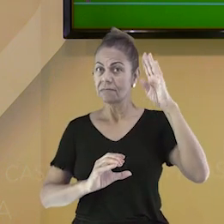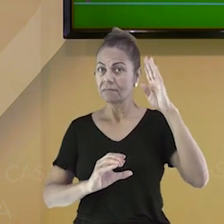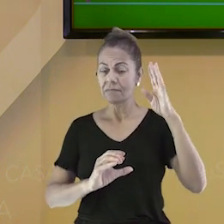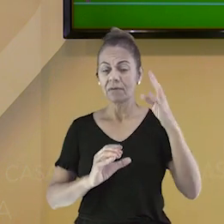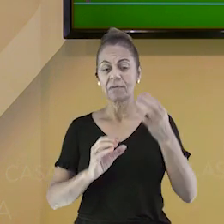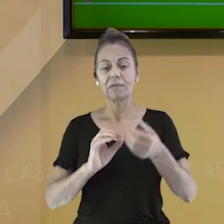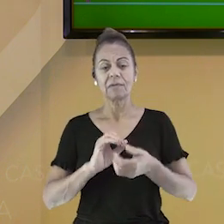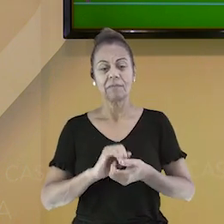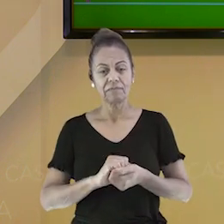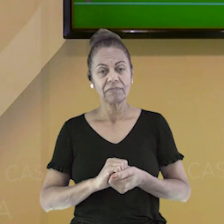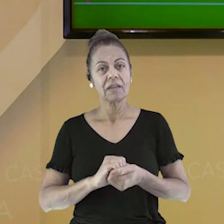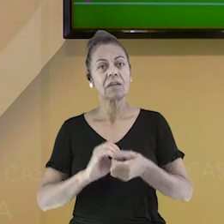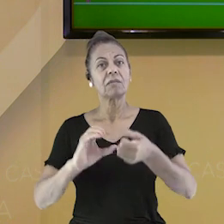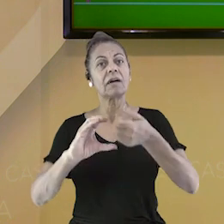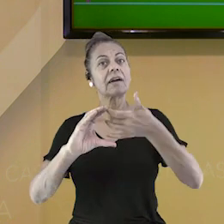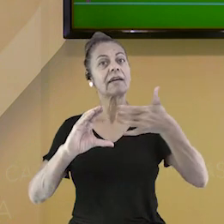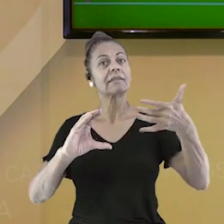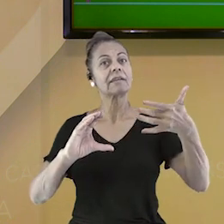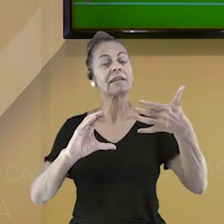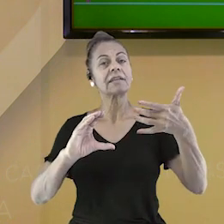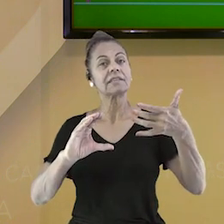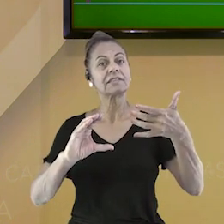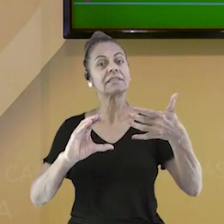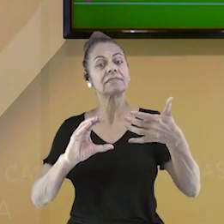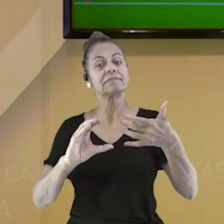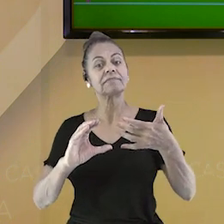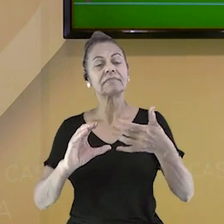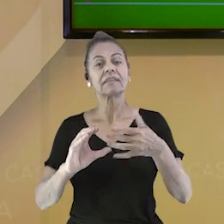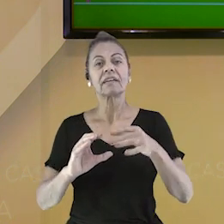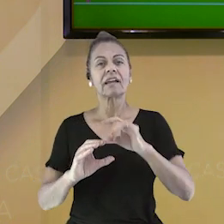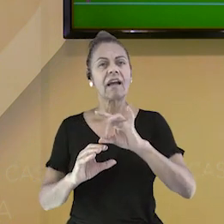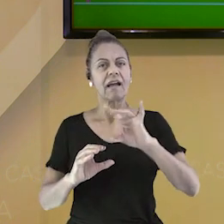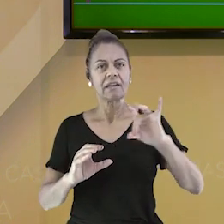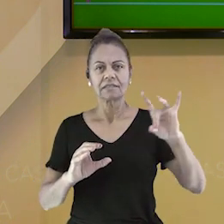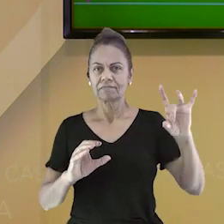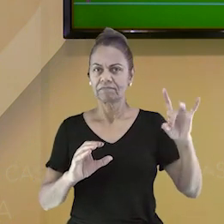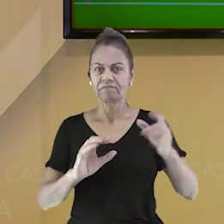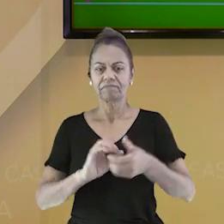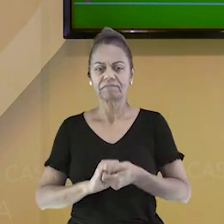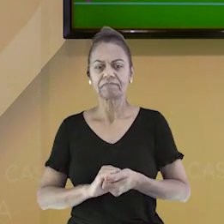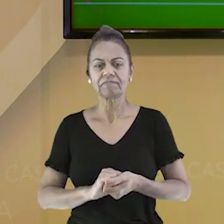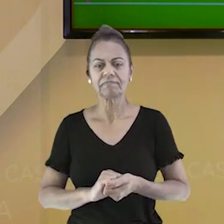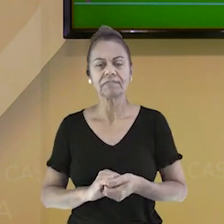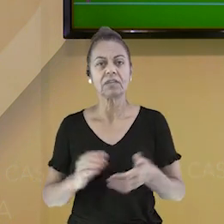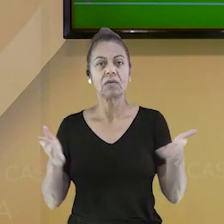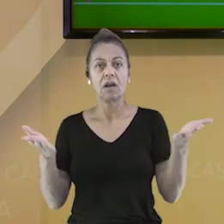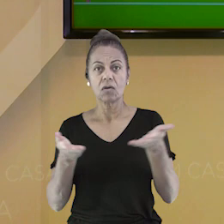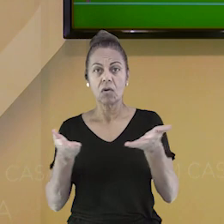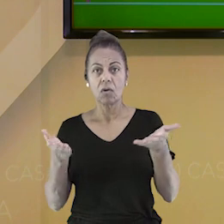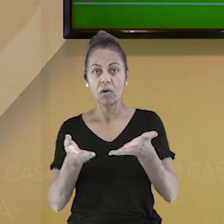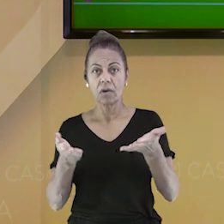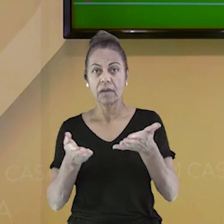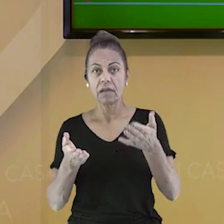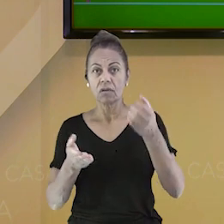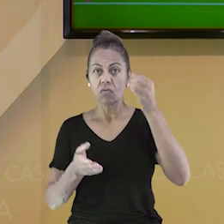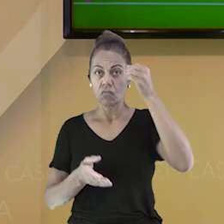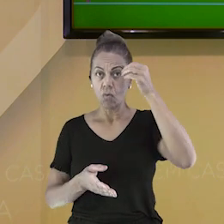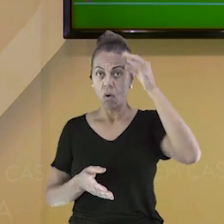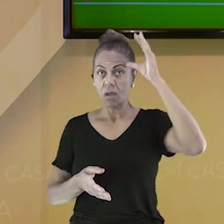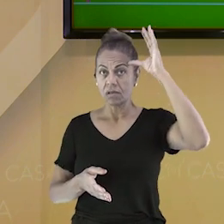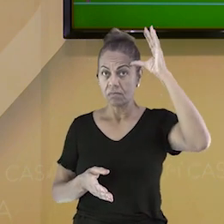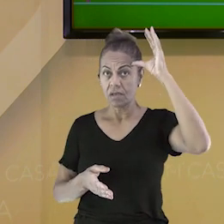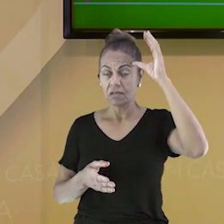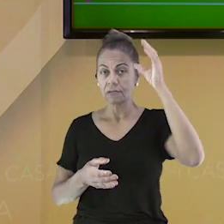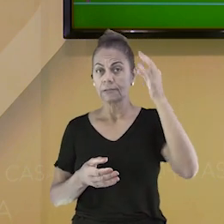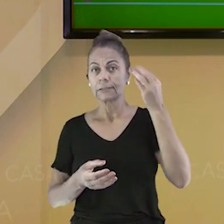duas colunas, uma com a figura de cada um dos métodos e a outra com suas características. Então, vamos testar os nossos